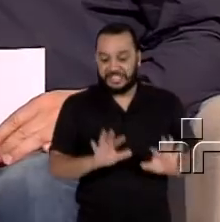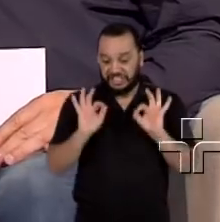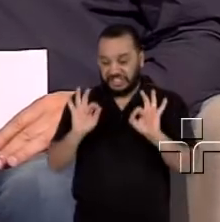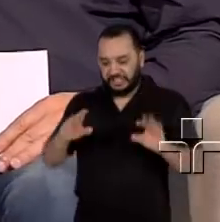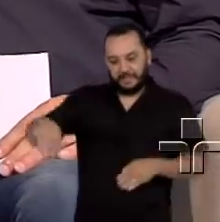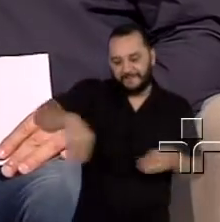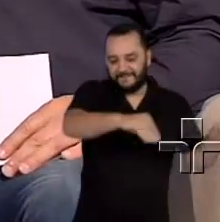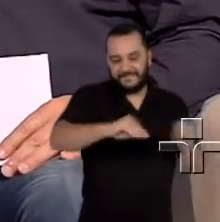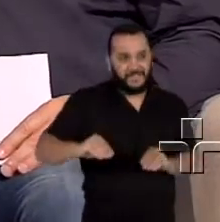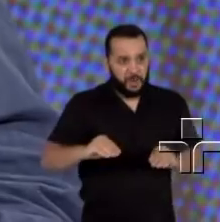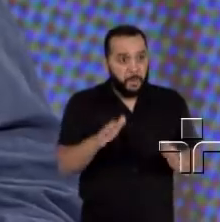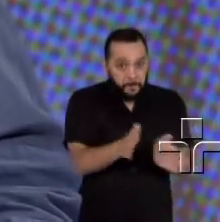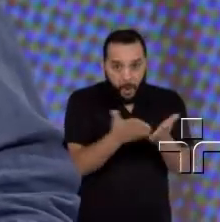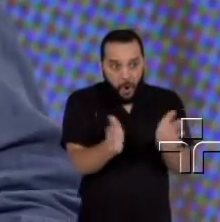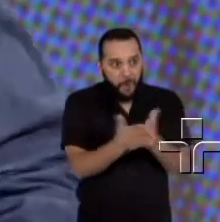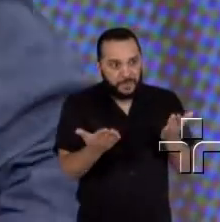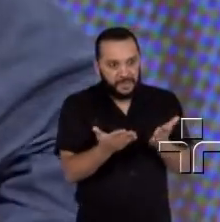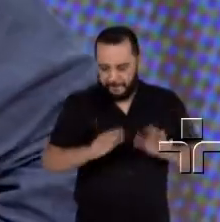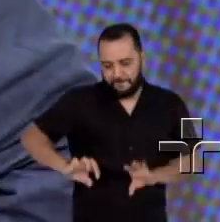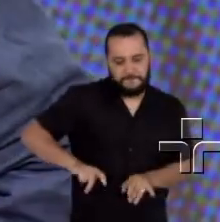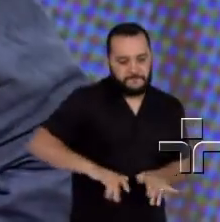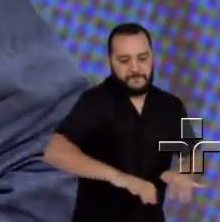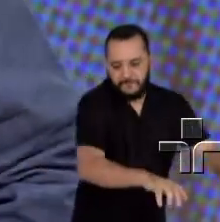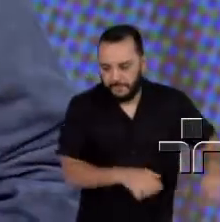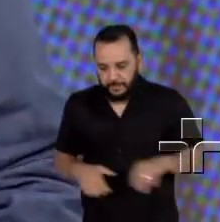Né? É assim.